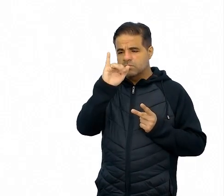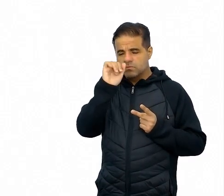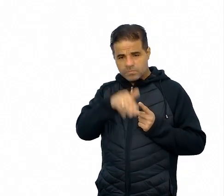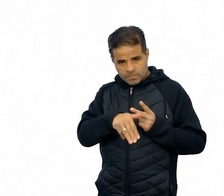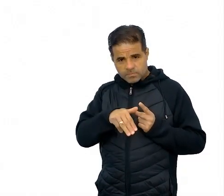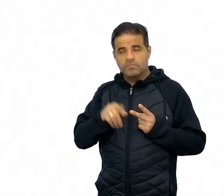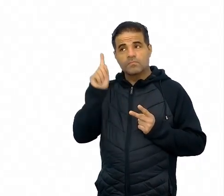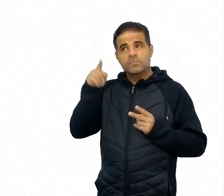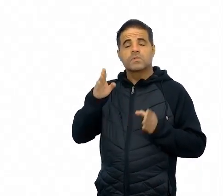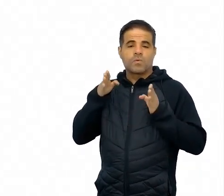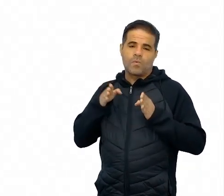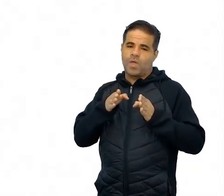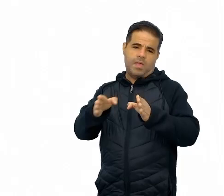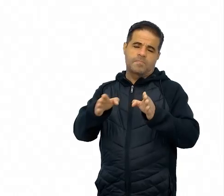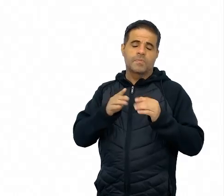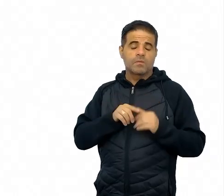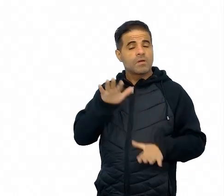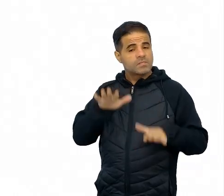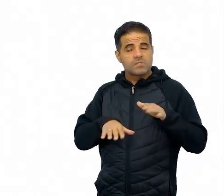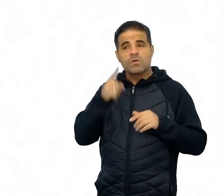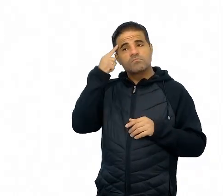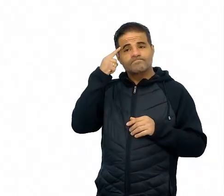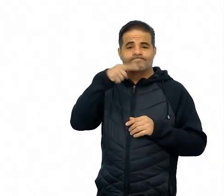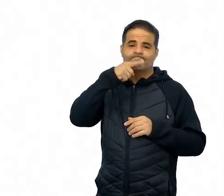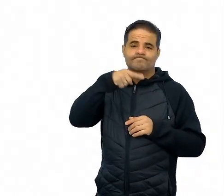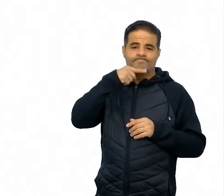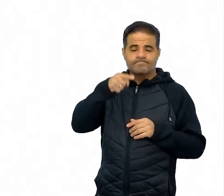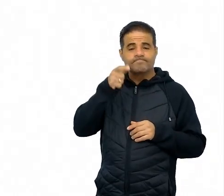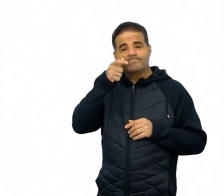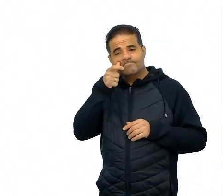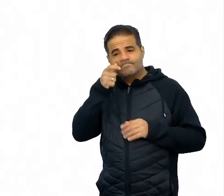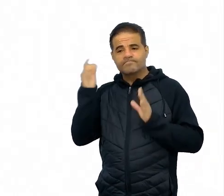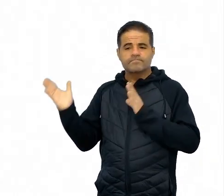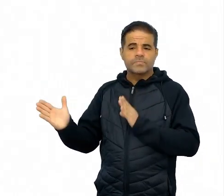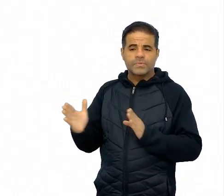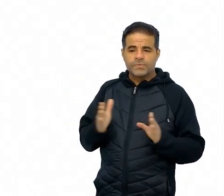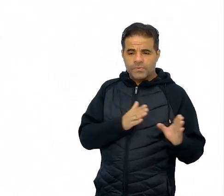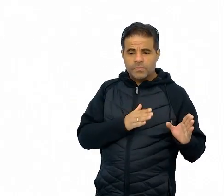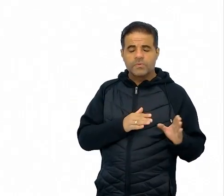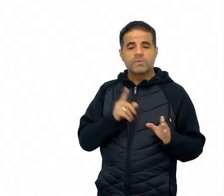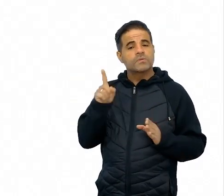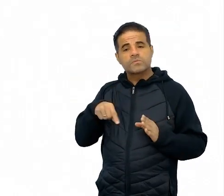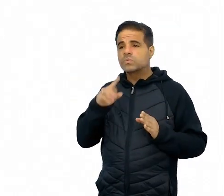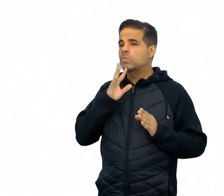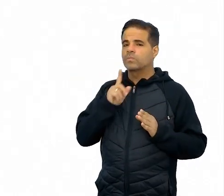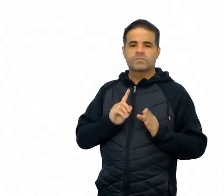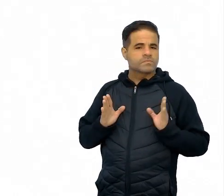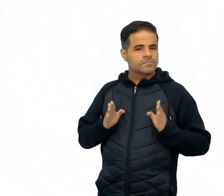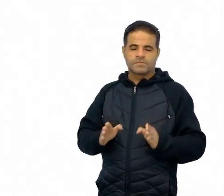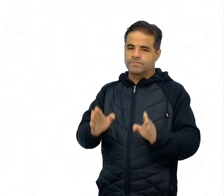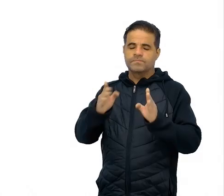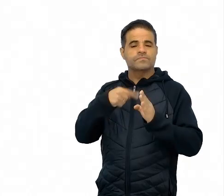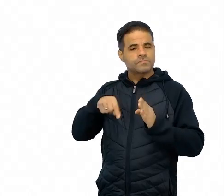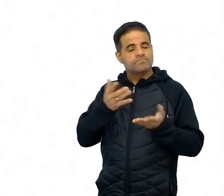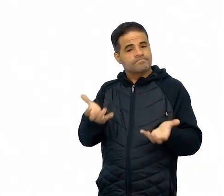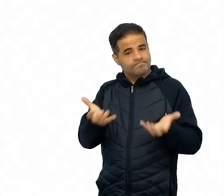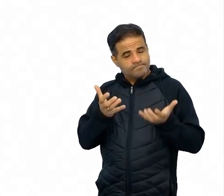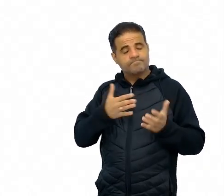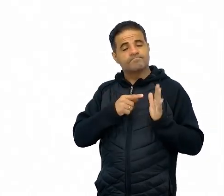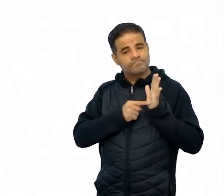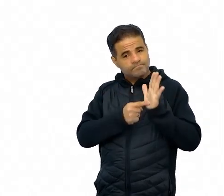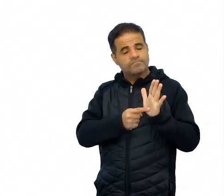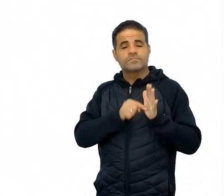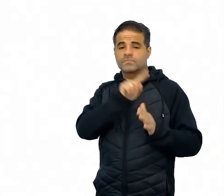este é um caminho que, às vezes, a gente não consegue, né, assistir porque desconhece o caminho. Então, a gente gosta sempre de